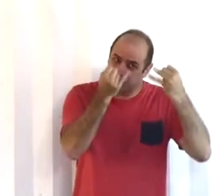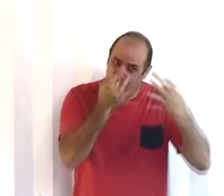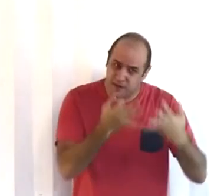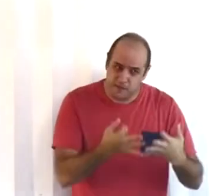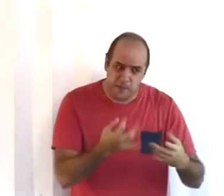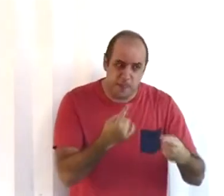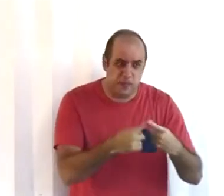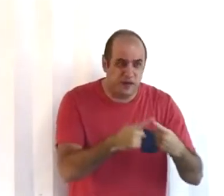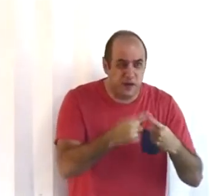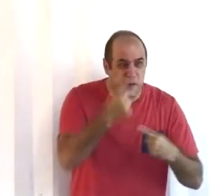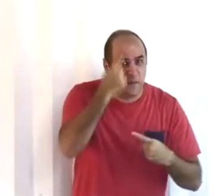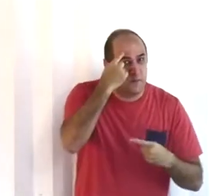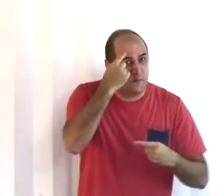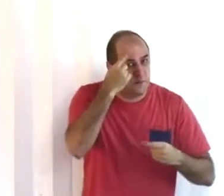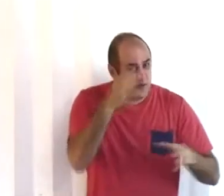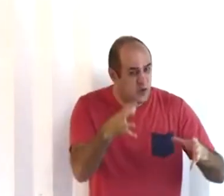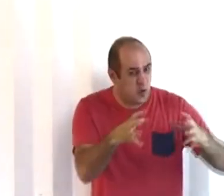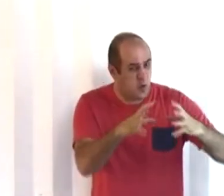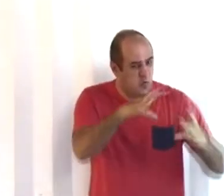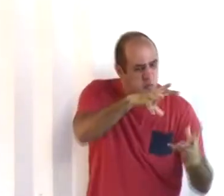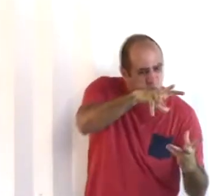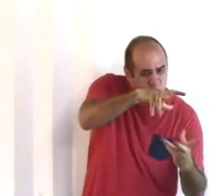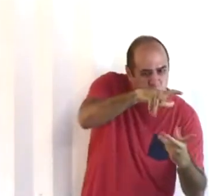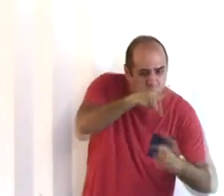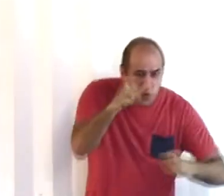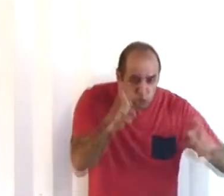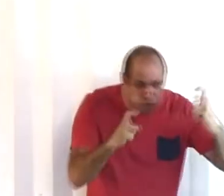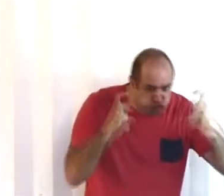se preocupam com as coisas terrenas.